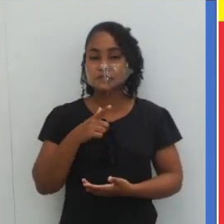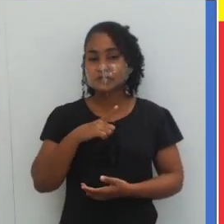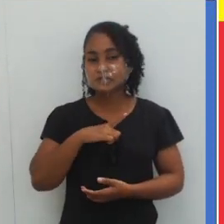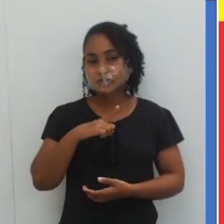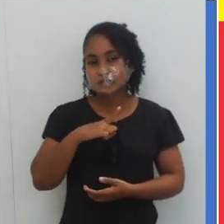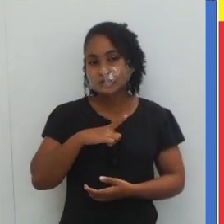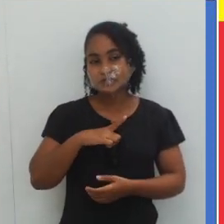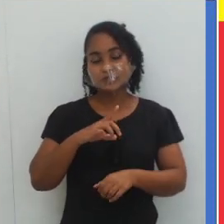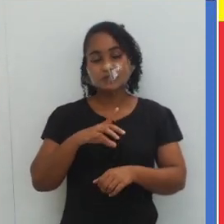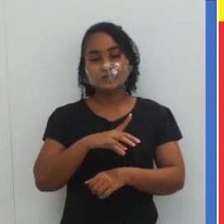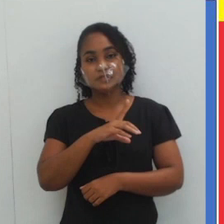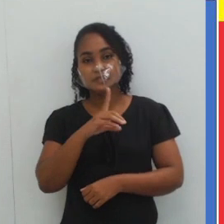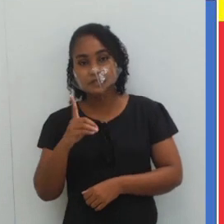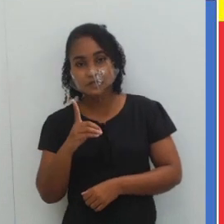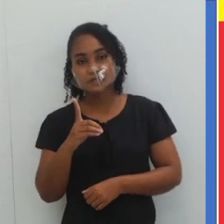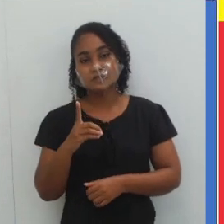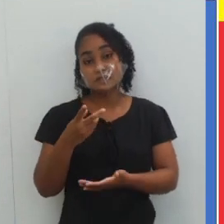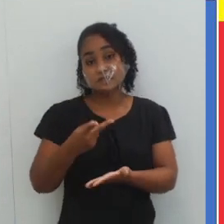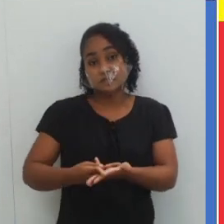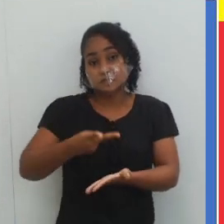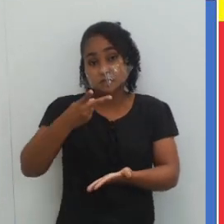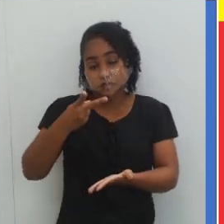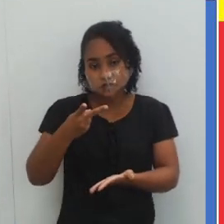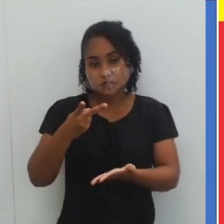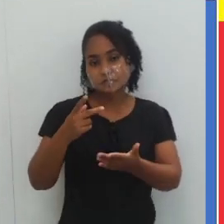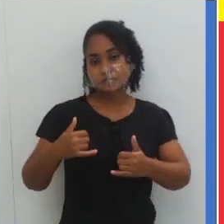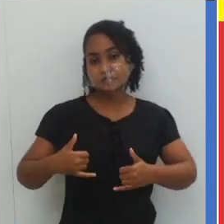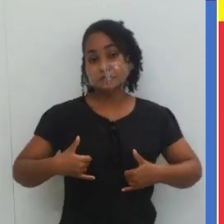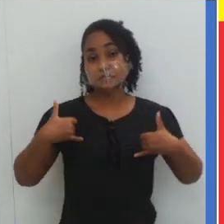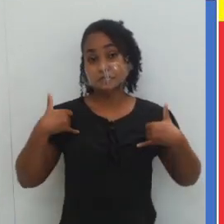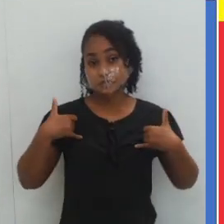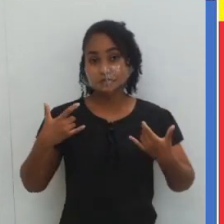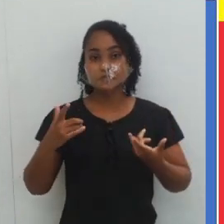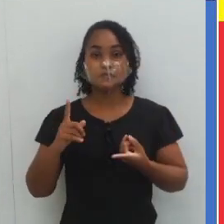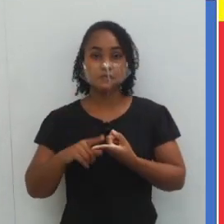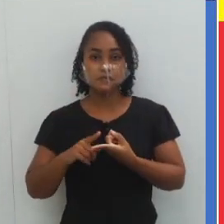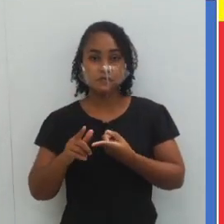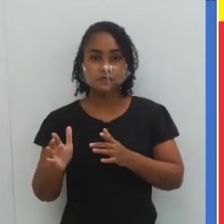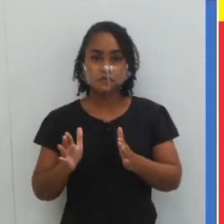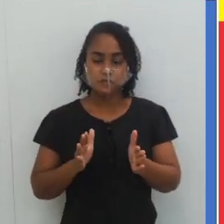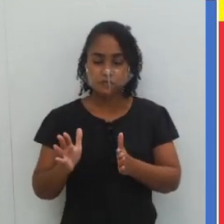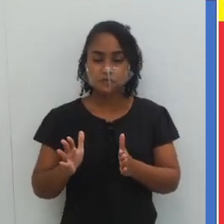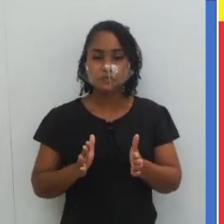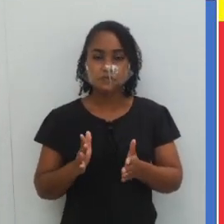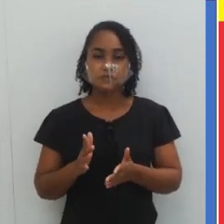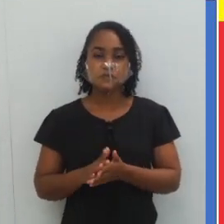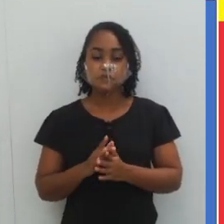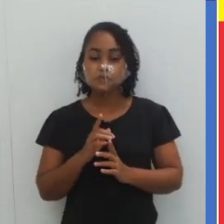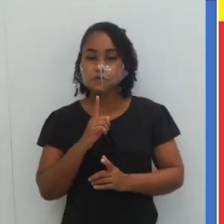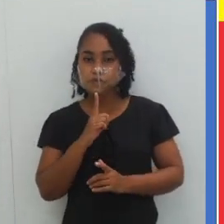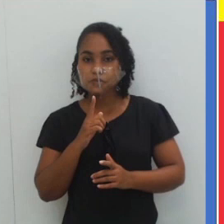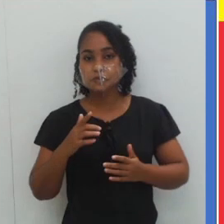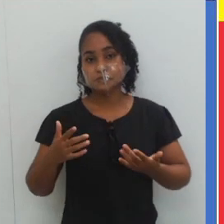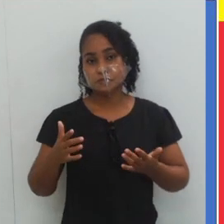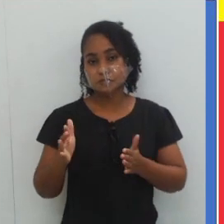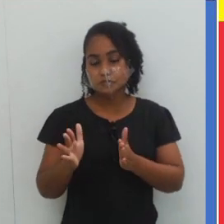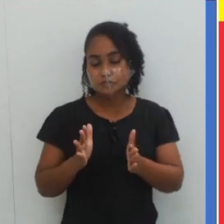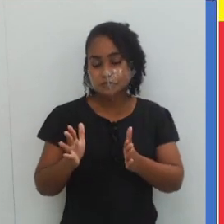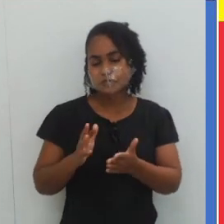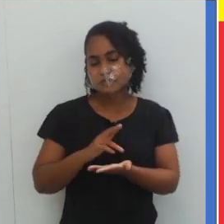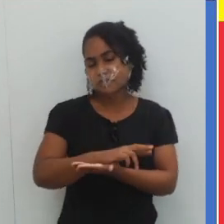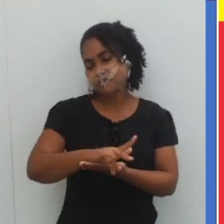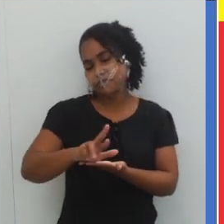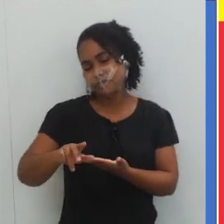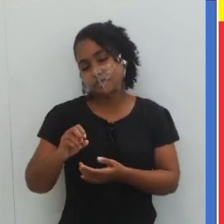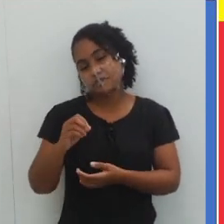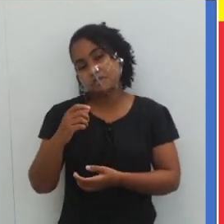temos dates, datas, facts, fatos, o seu birthday, o seu aniversário, né? Moments,